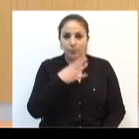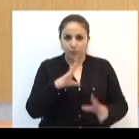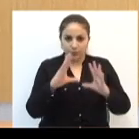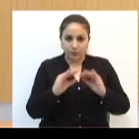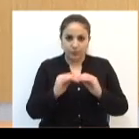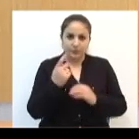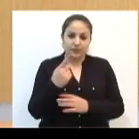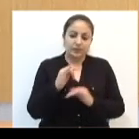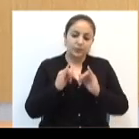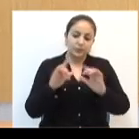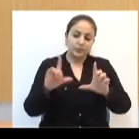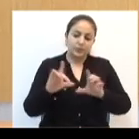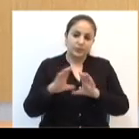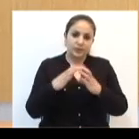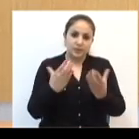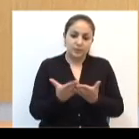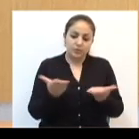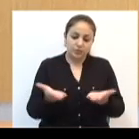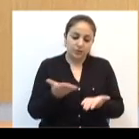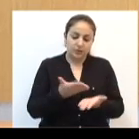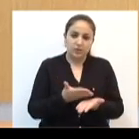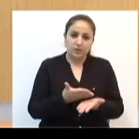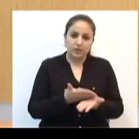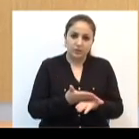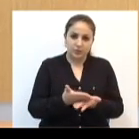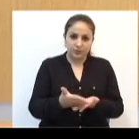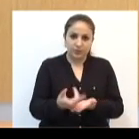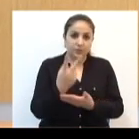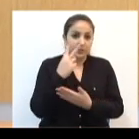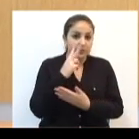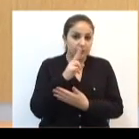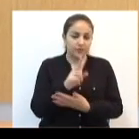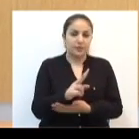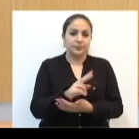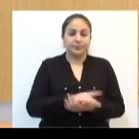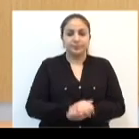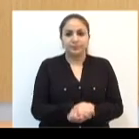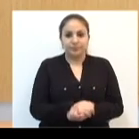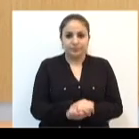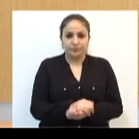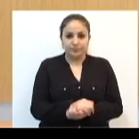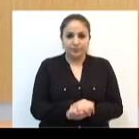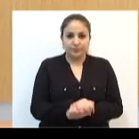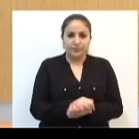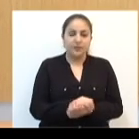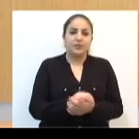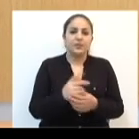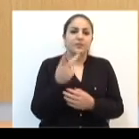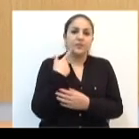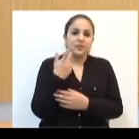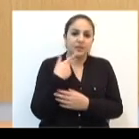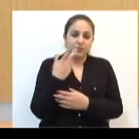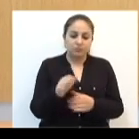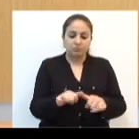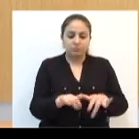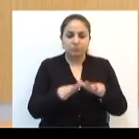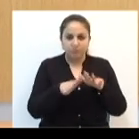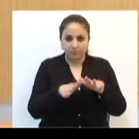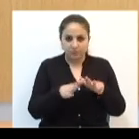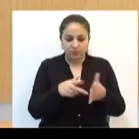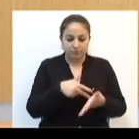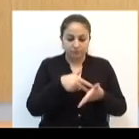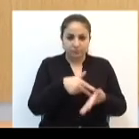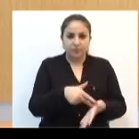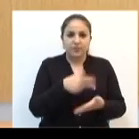Boa noite, o Jornal da Câmara já está no ar e nesta edição você vai ver. Orador do Grande Expediente destaca